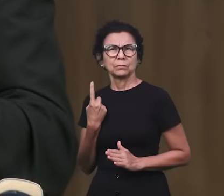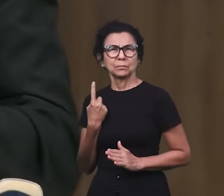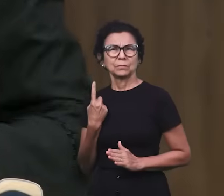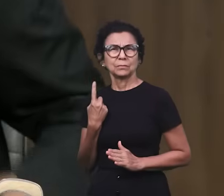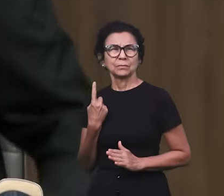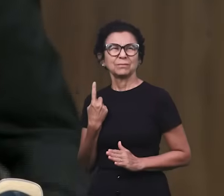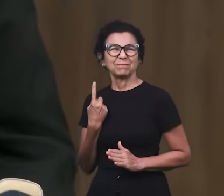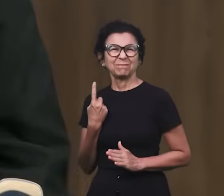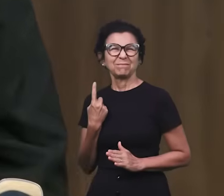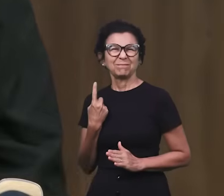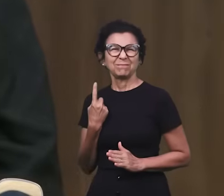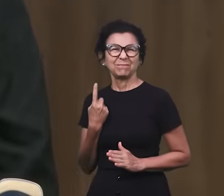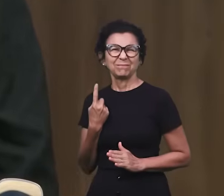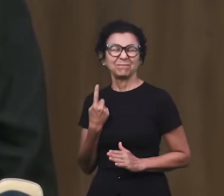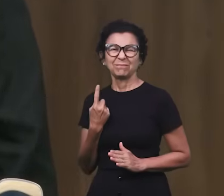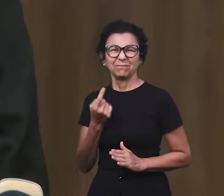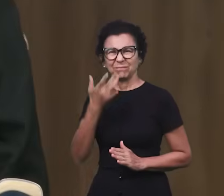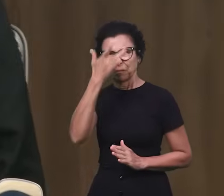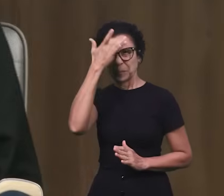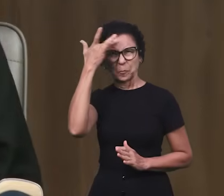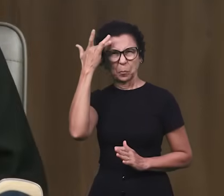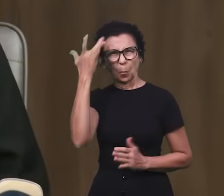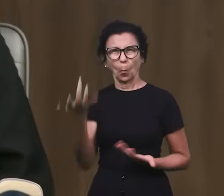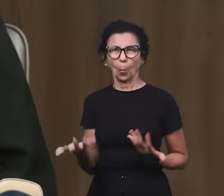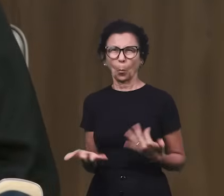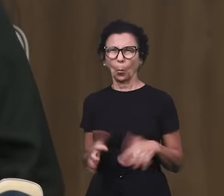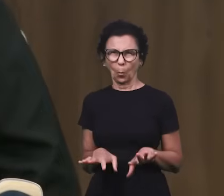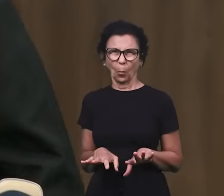muito ruim na nossa natureza humana